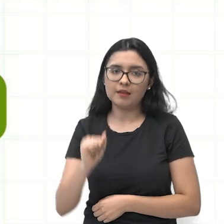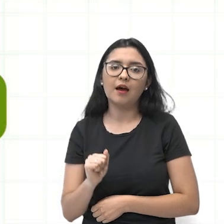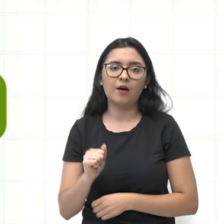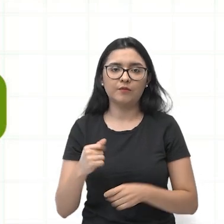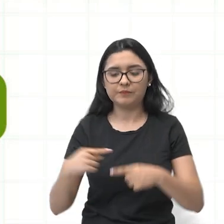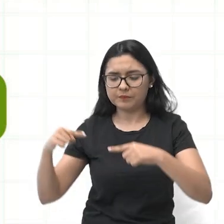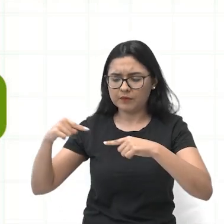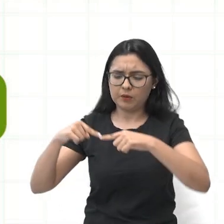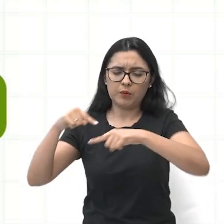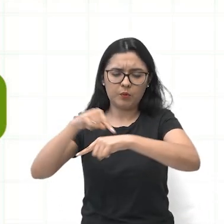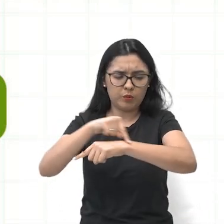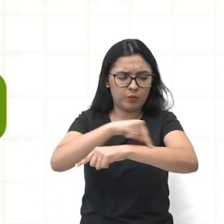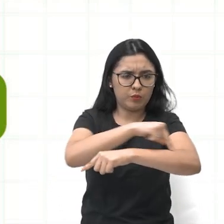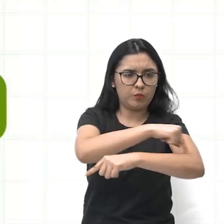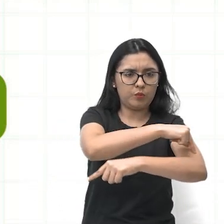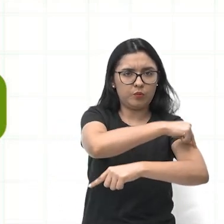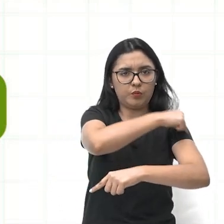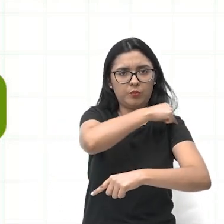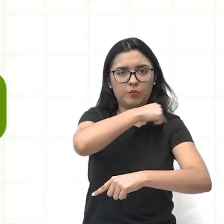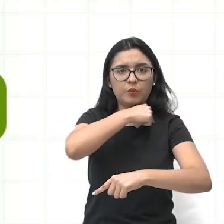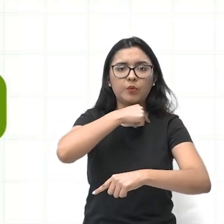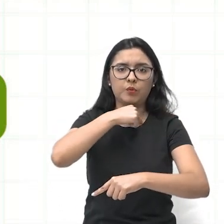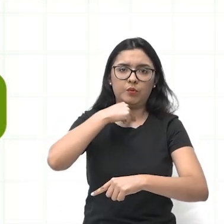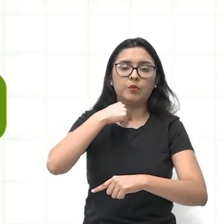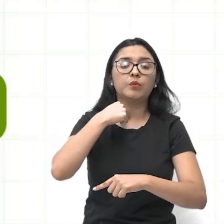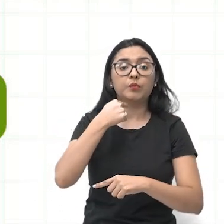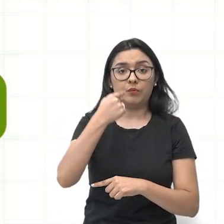braço, vai até a sua coluna e